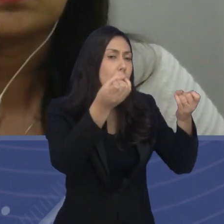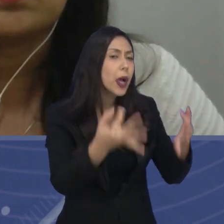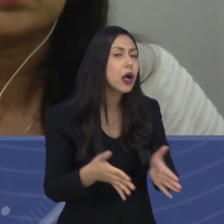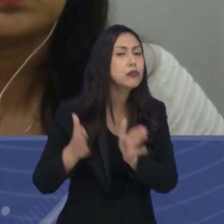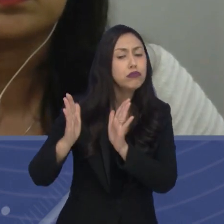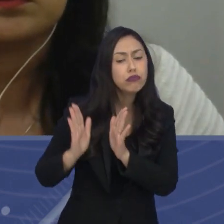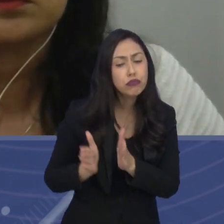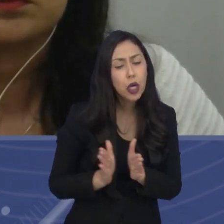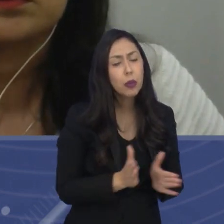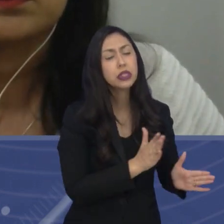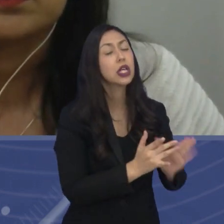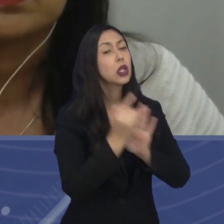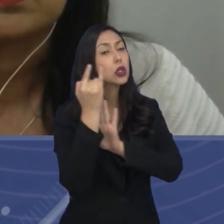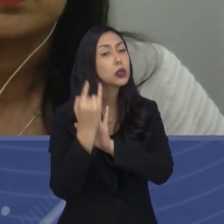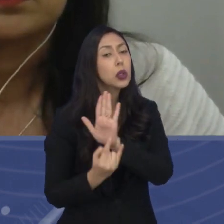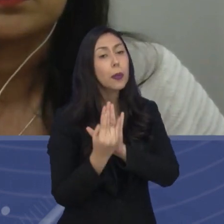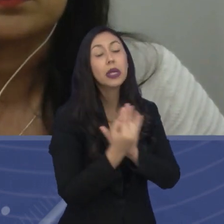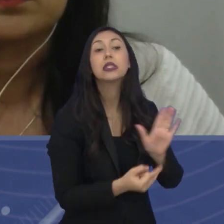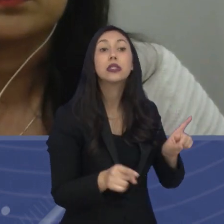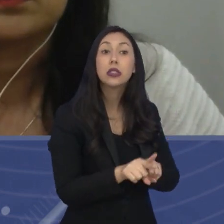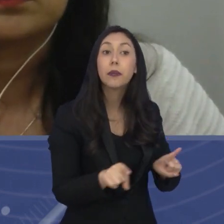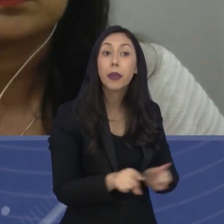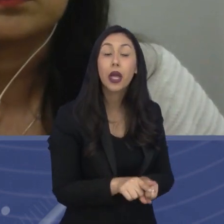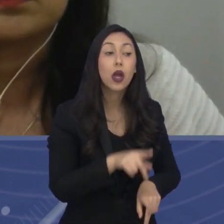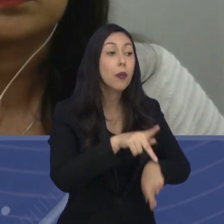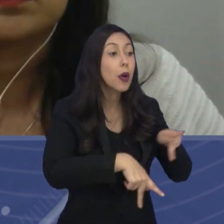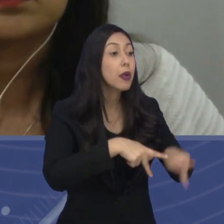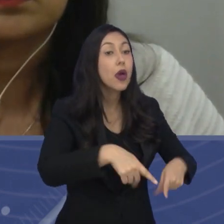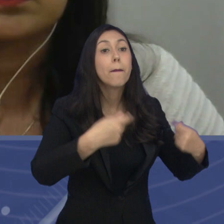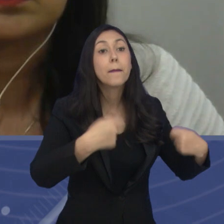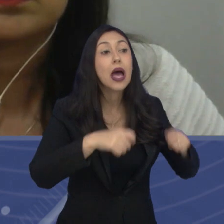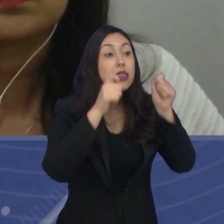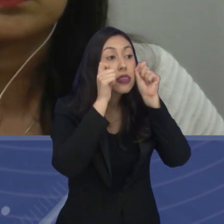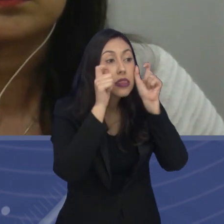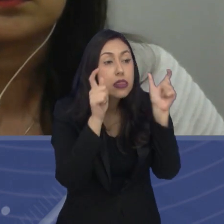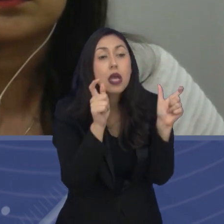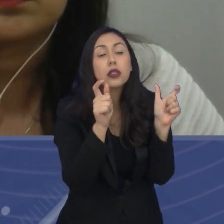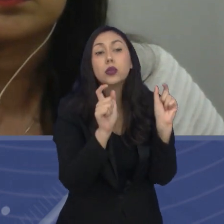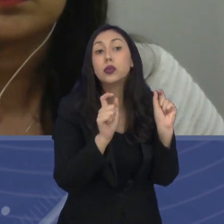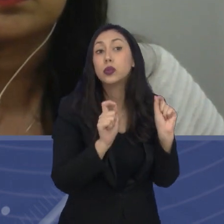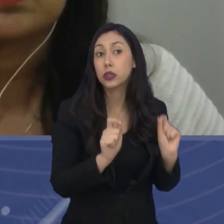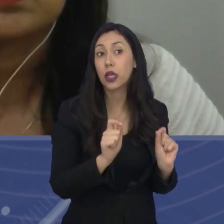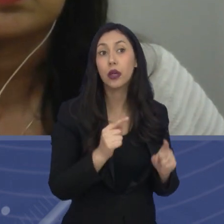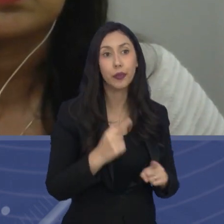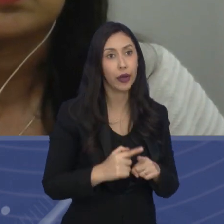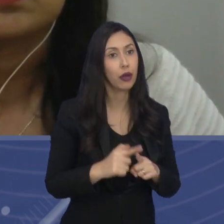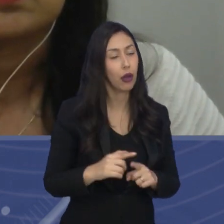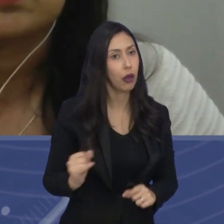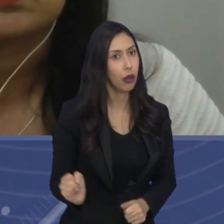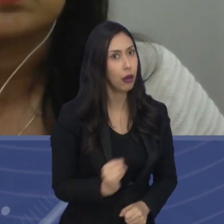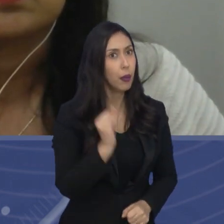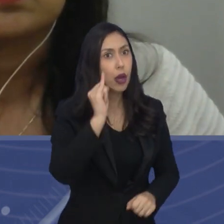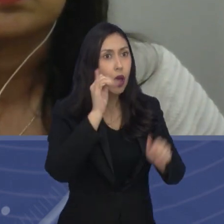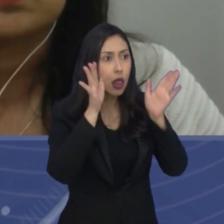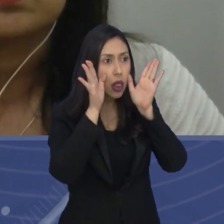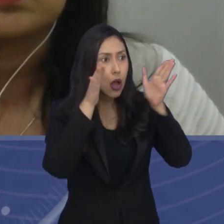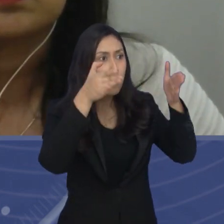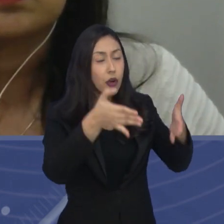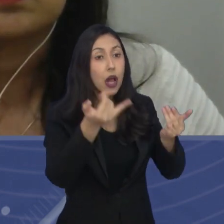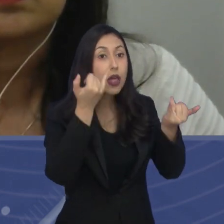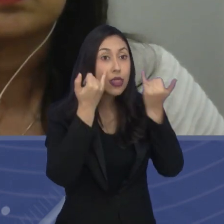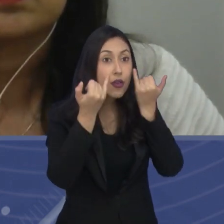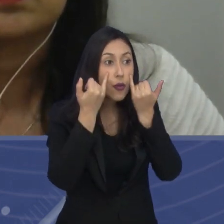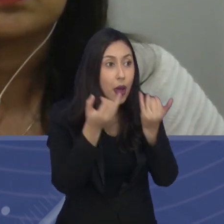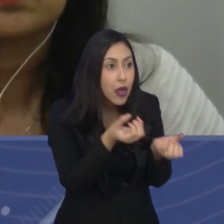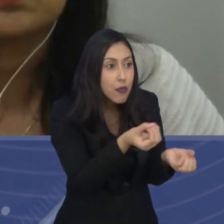de documentação também, o que a população precisa se atentar nesse processo, que é importante a gente focar também bastante na